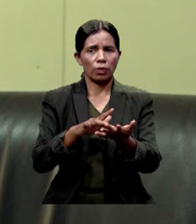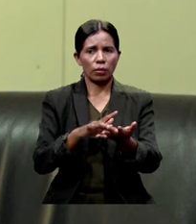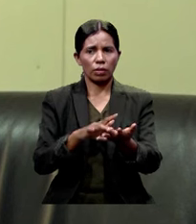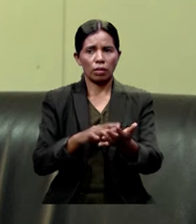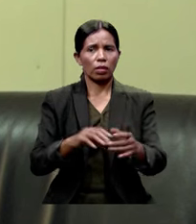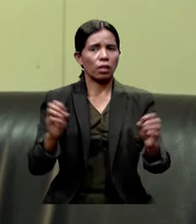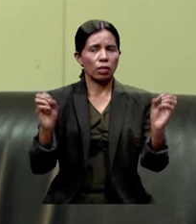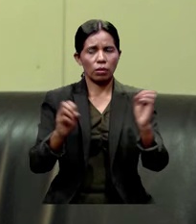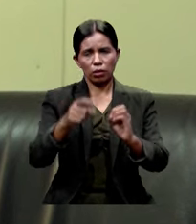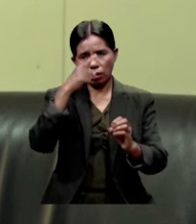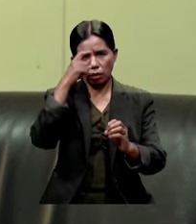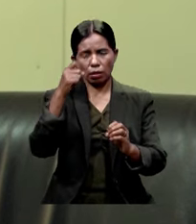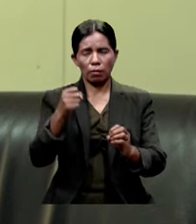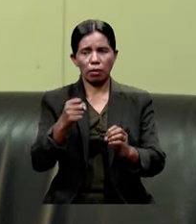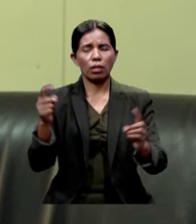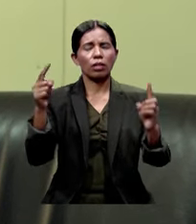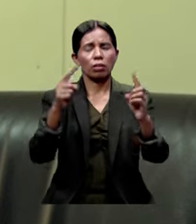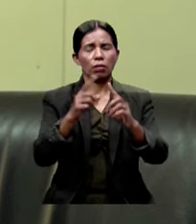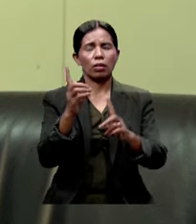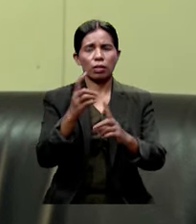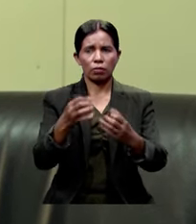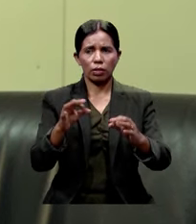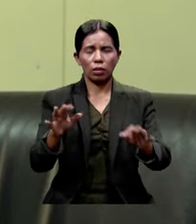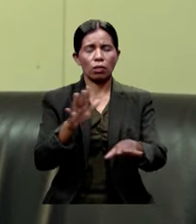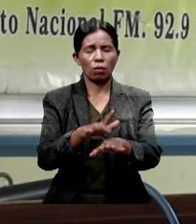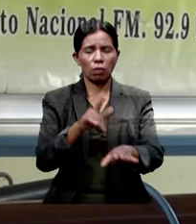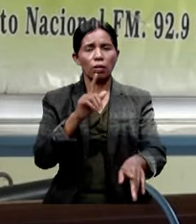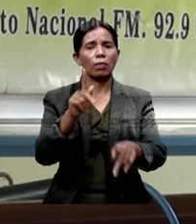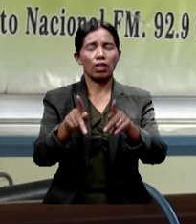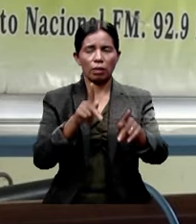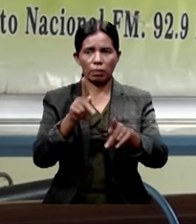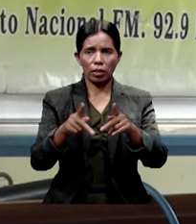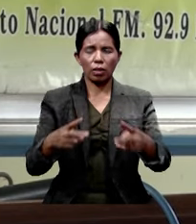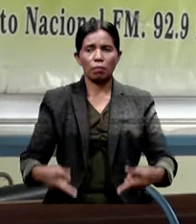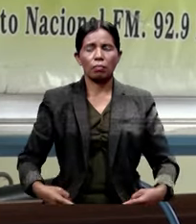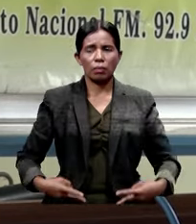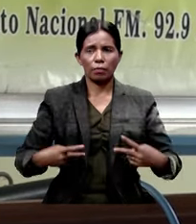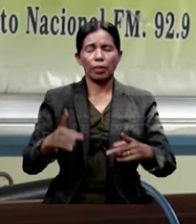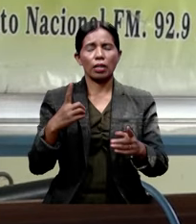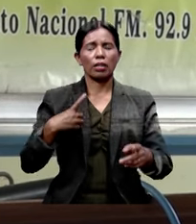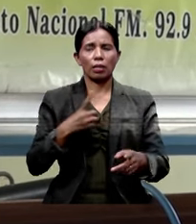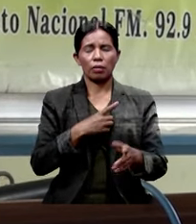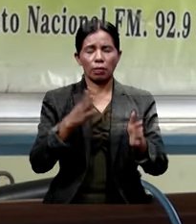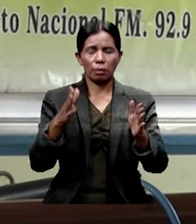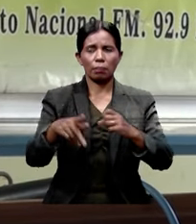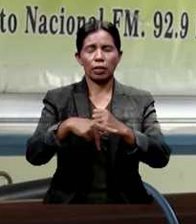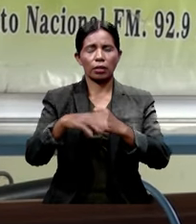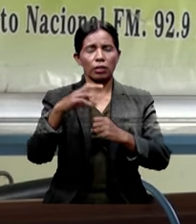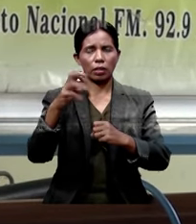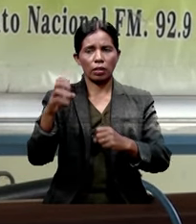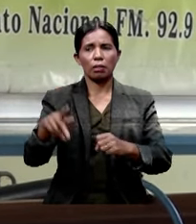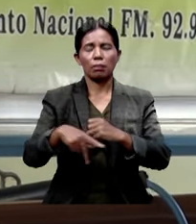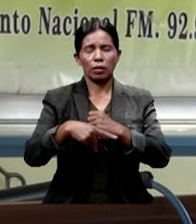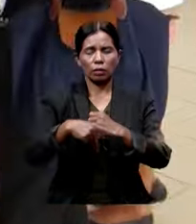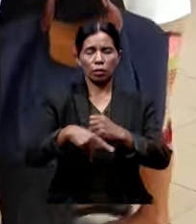lause tambaba to atrasa mai bene a feta ba emene vida deputada bancada senhor T Maria Barreto ateten bancada posição